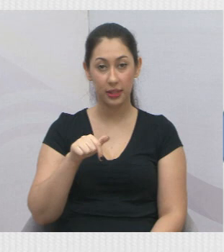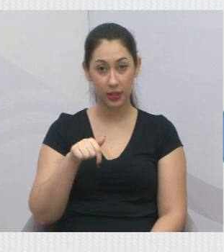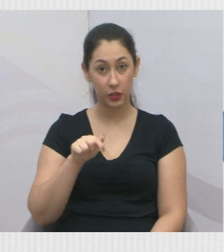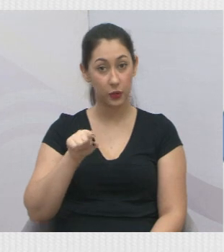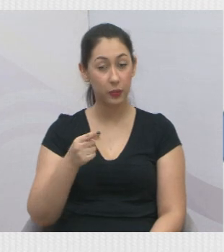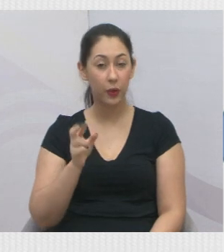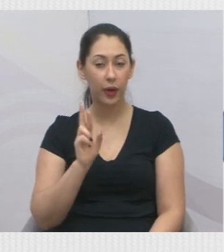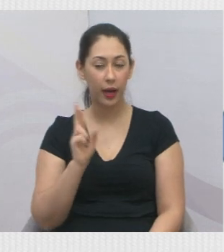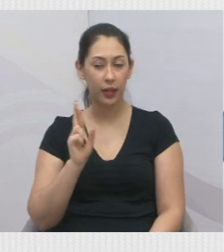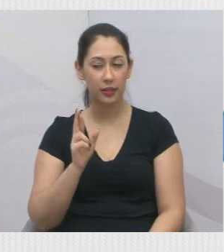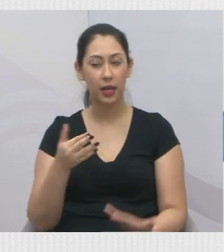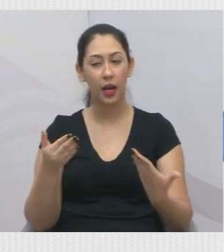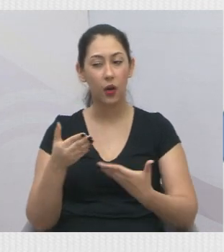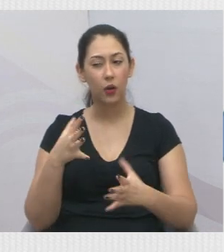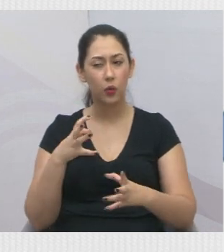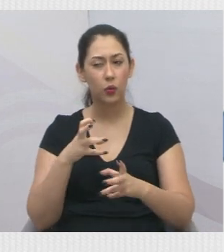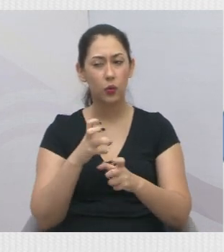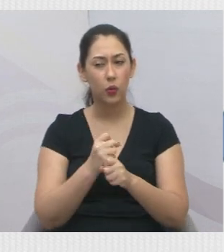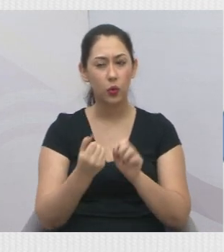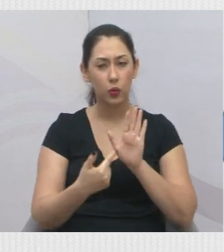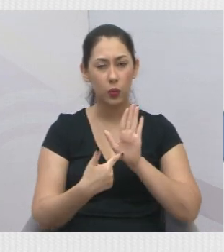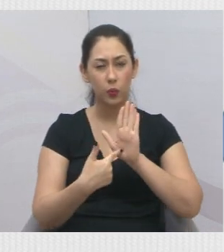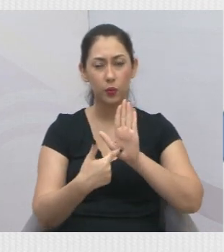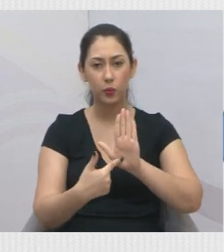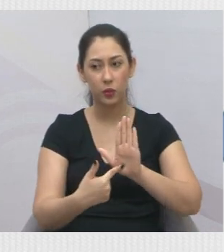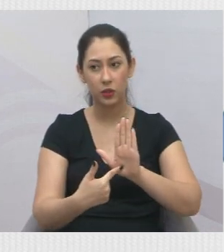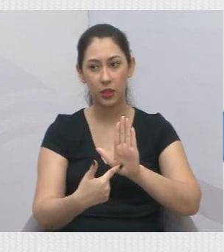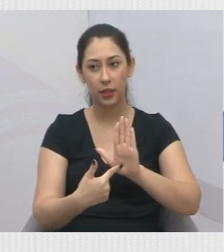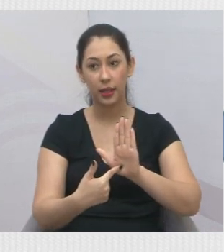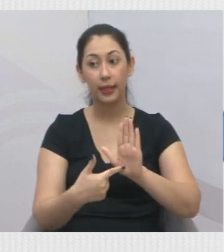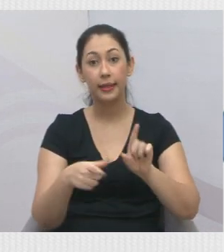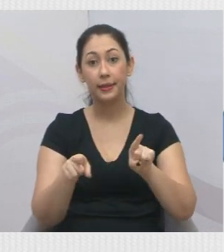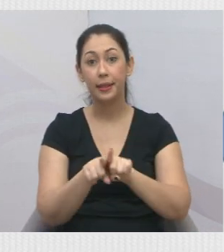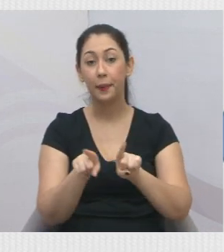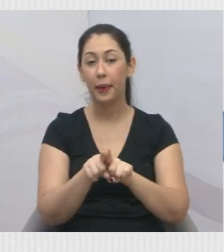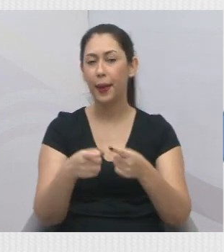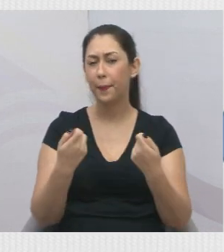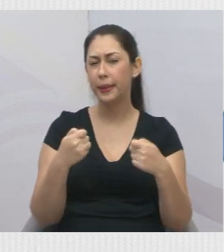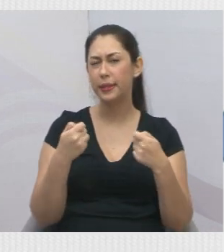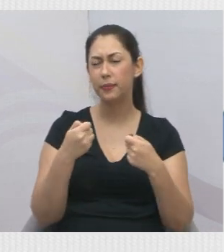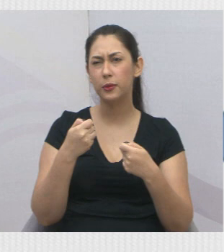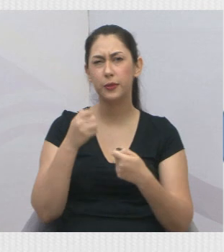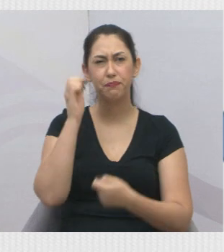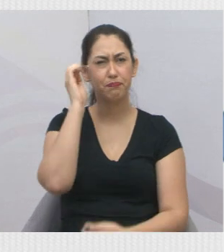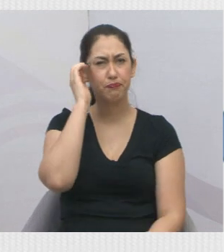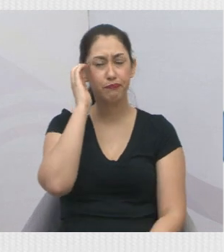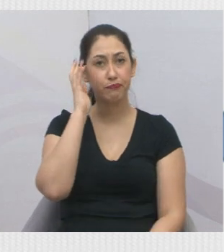R$ 966.257.000. Para fechar o número que apresentou-se no quadro anterior, temos que deduzir